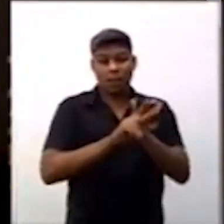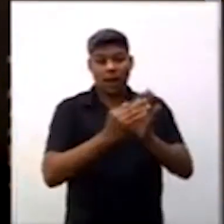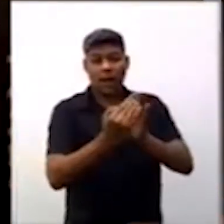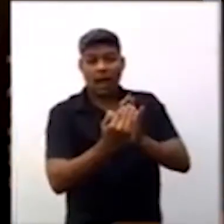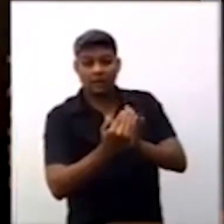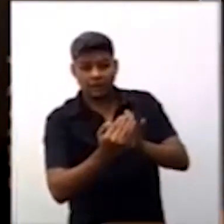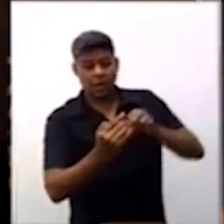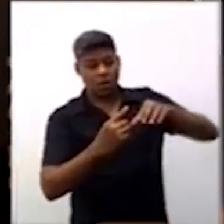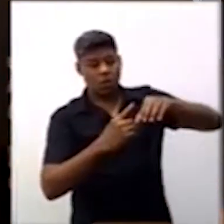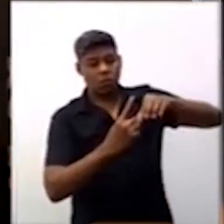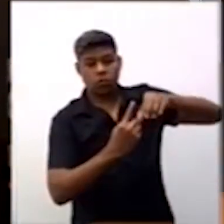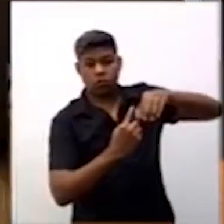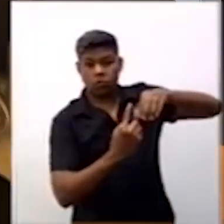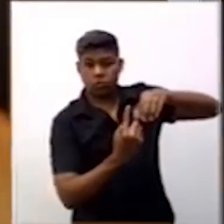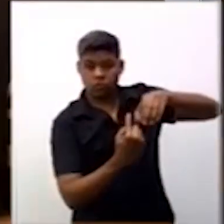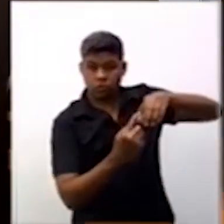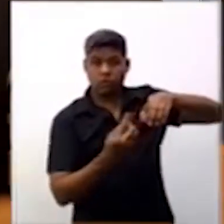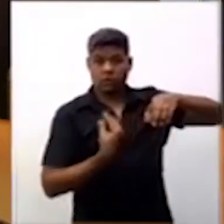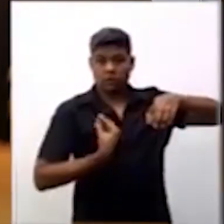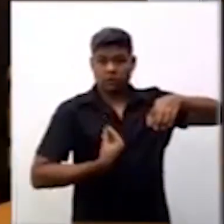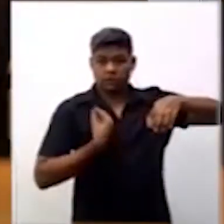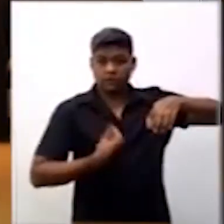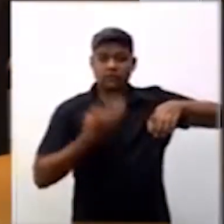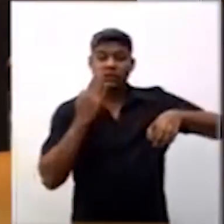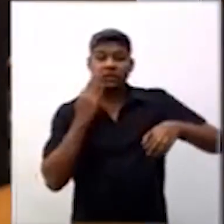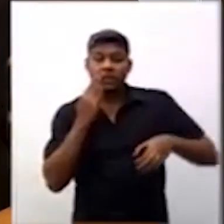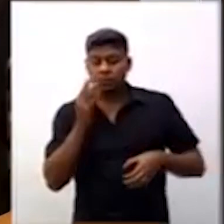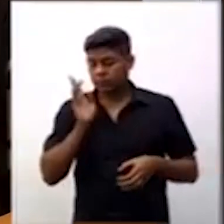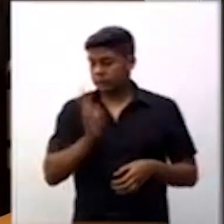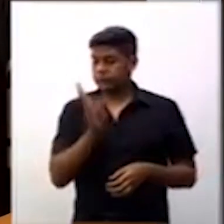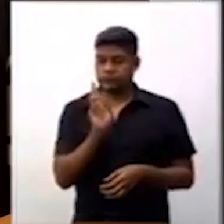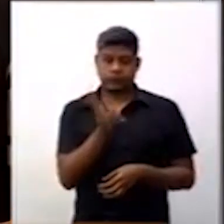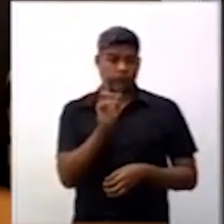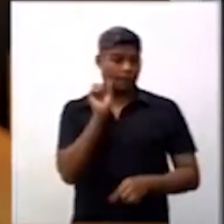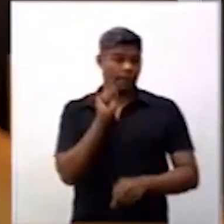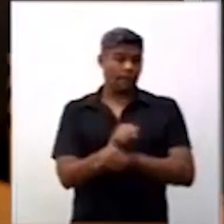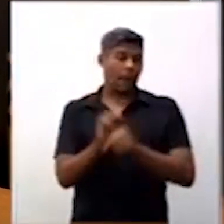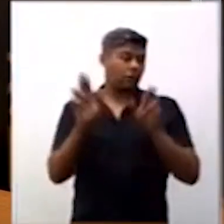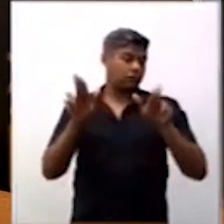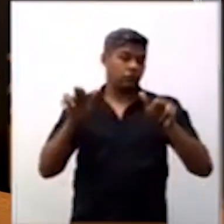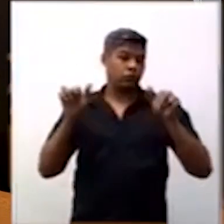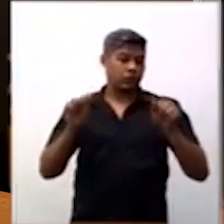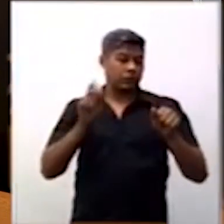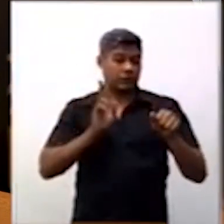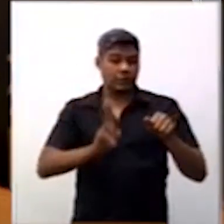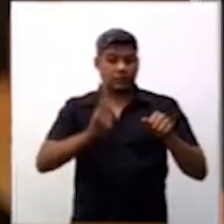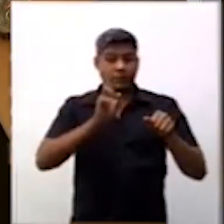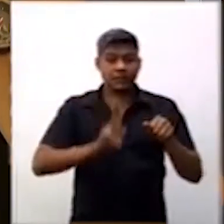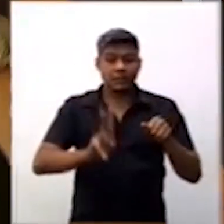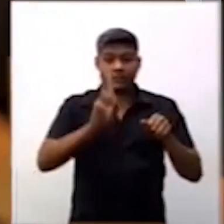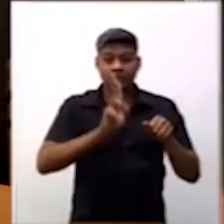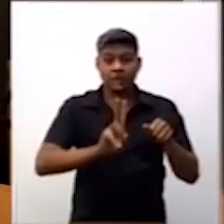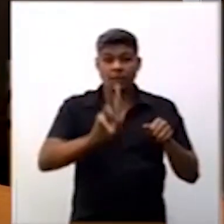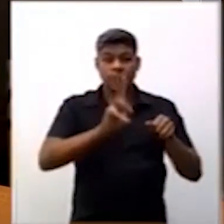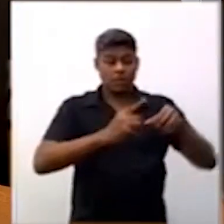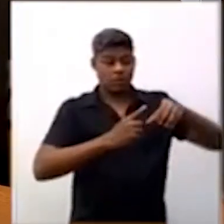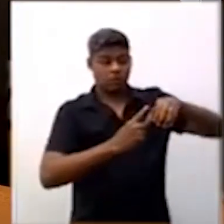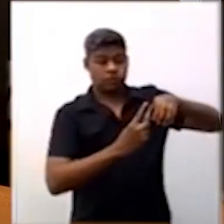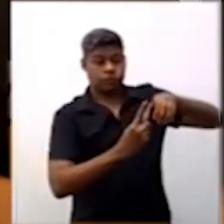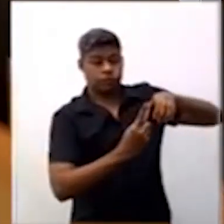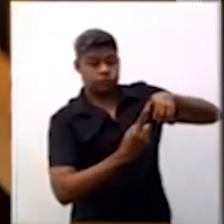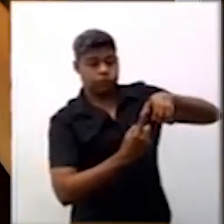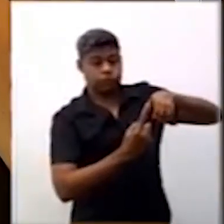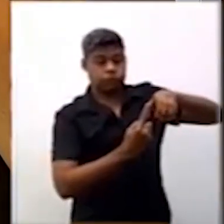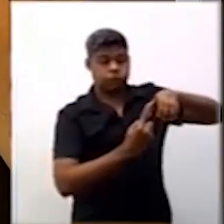o relógio começa a funcionar. E ele funciona continuamente. Então ele está sempre marcando o valor que ele está